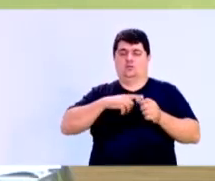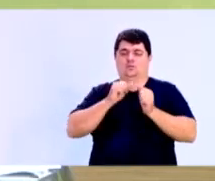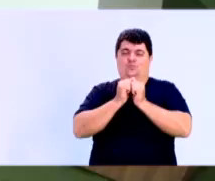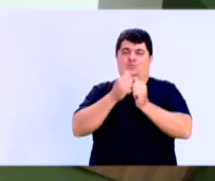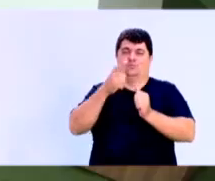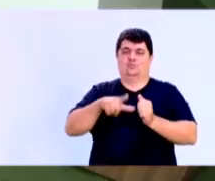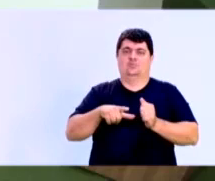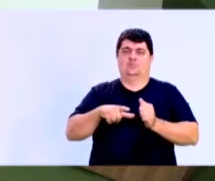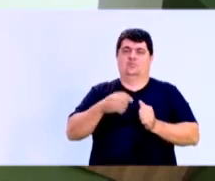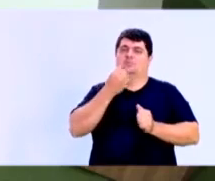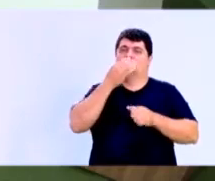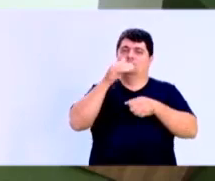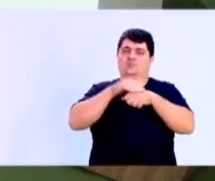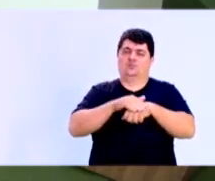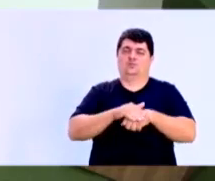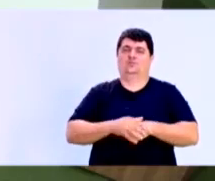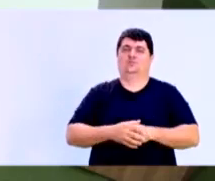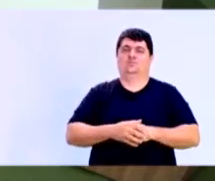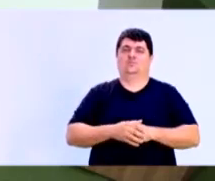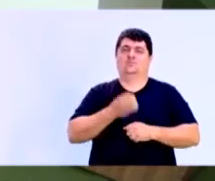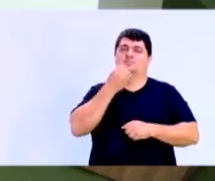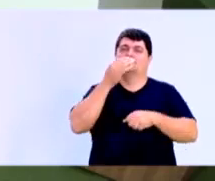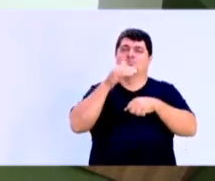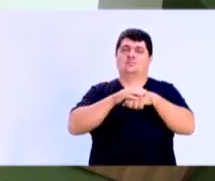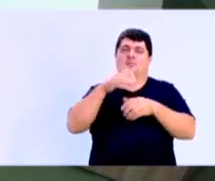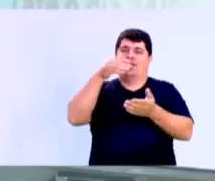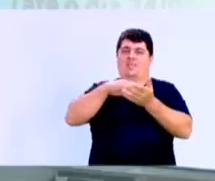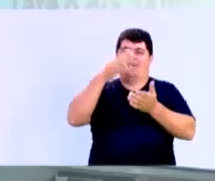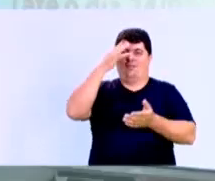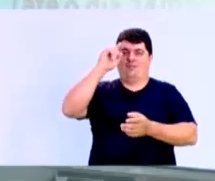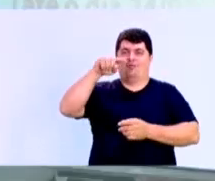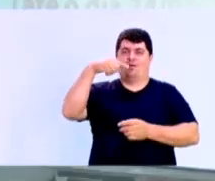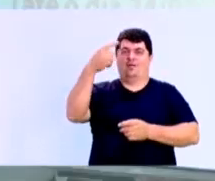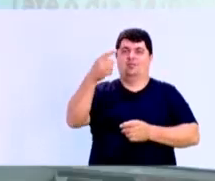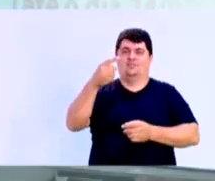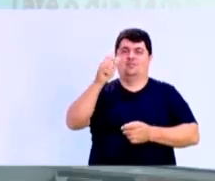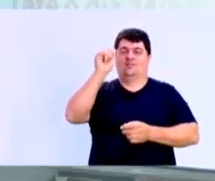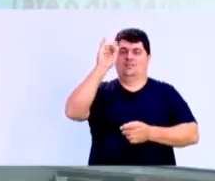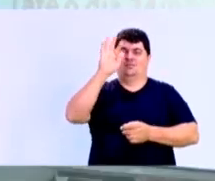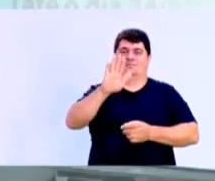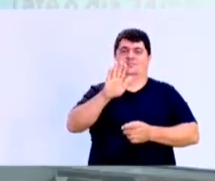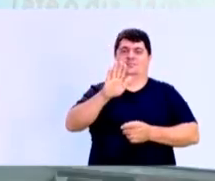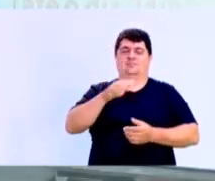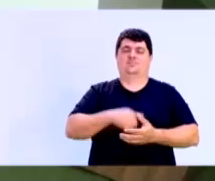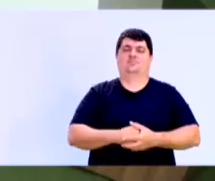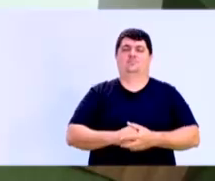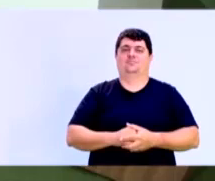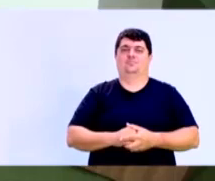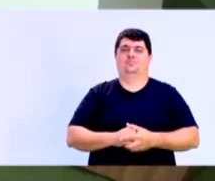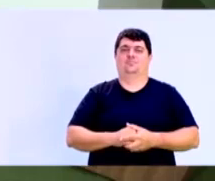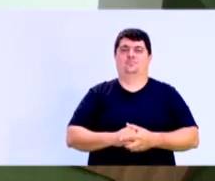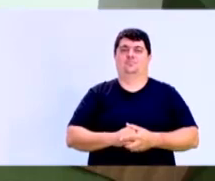vocês. No mais, boa noite. Gente, boa noite. Até semana que vem, se Deus quiser e há de querer. Até lá.